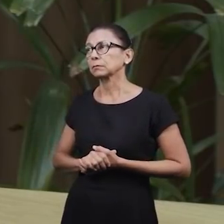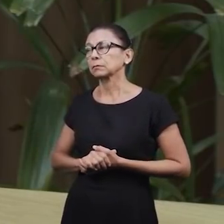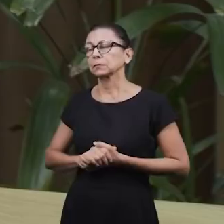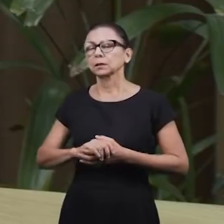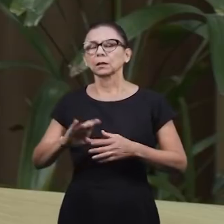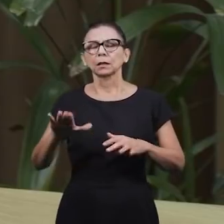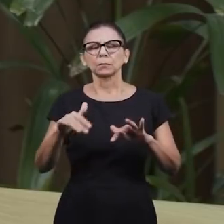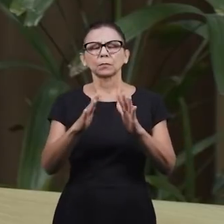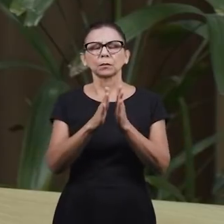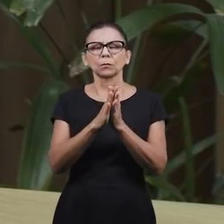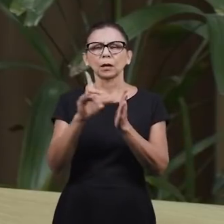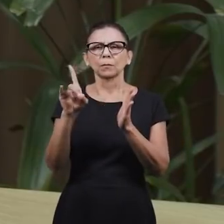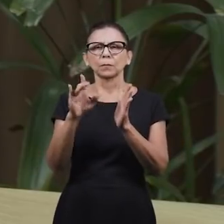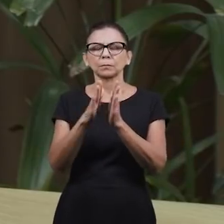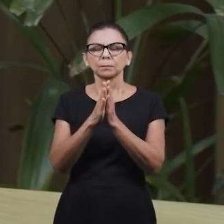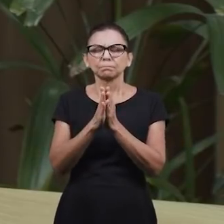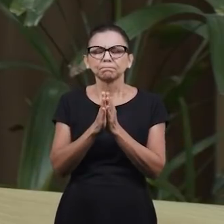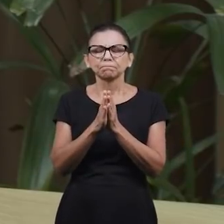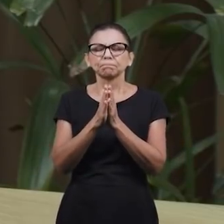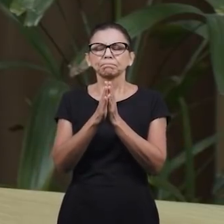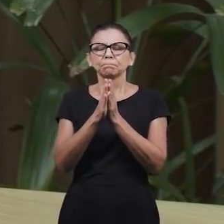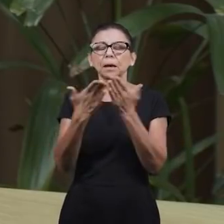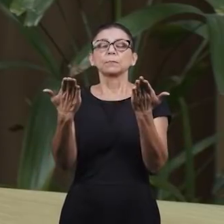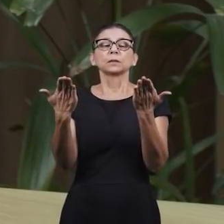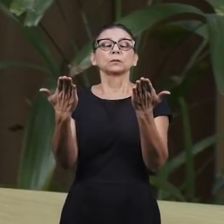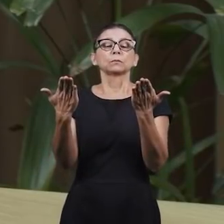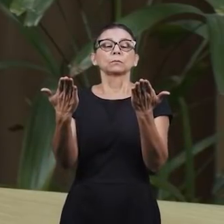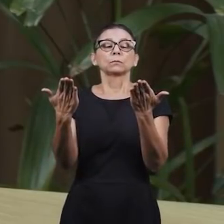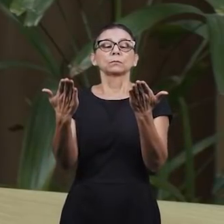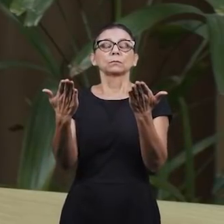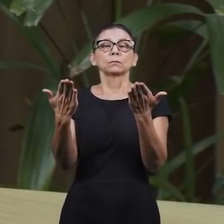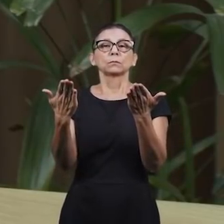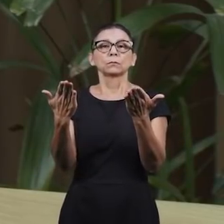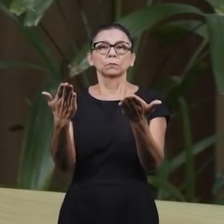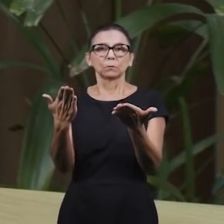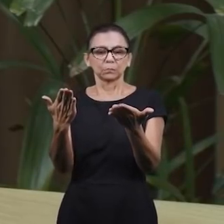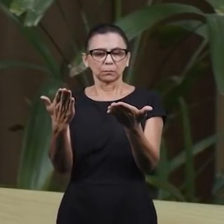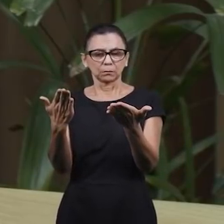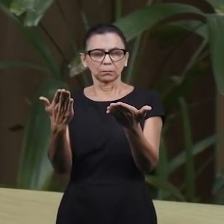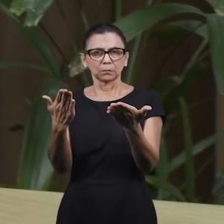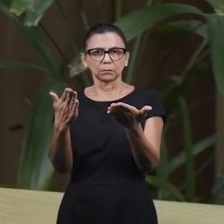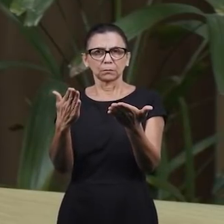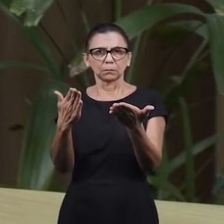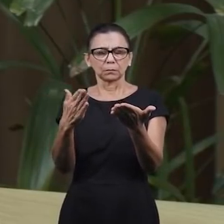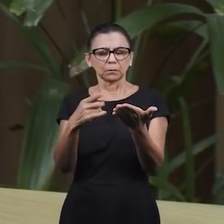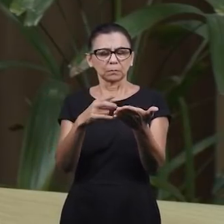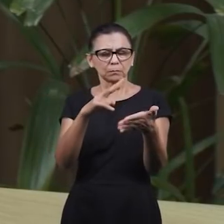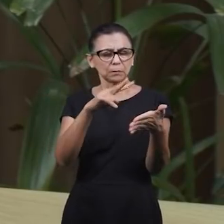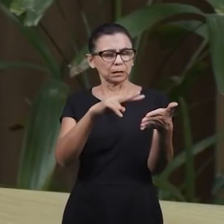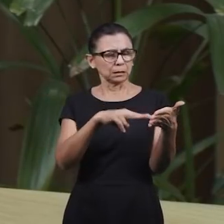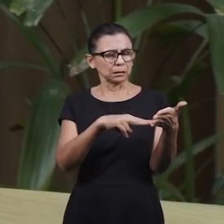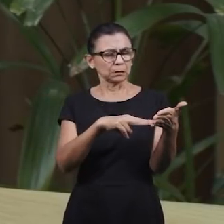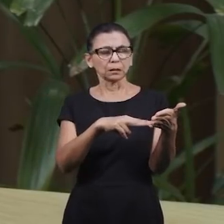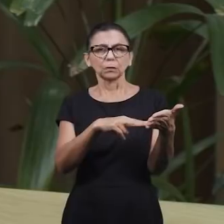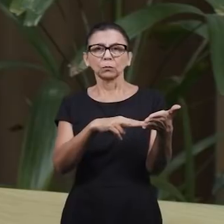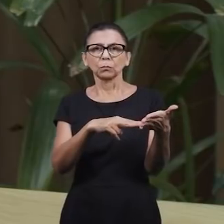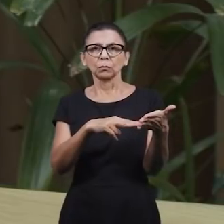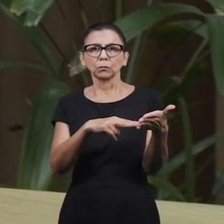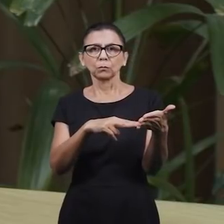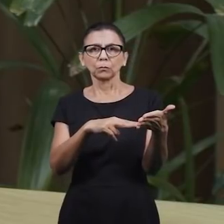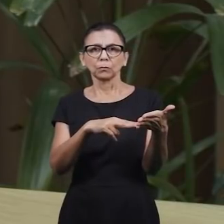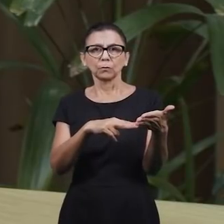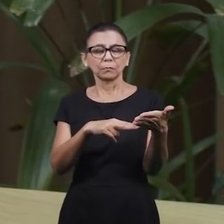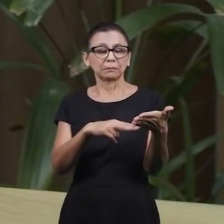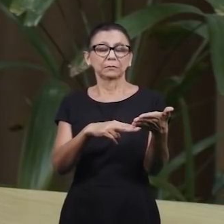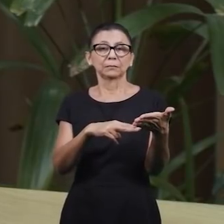E abriu a palavra. Ele passava um momento muito difícil. E a palavra em si, só a palavra inspirada falou com ele. Ele leu um texto